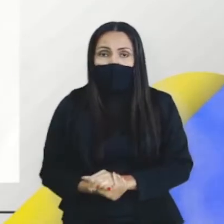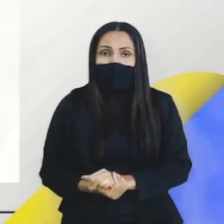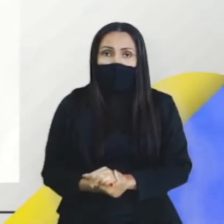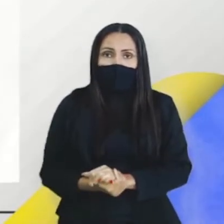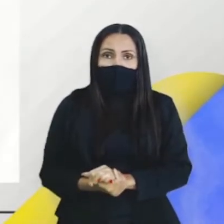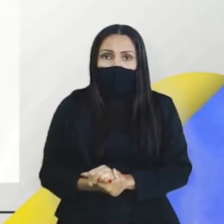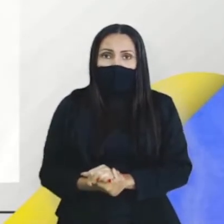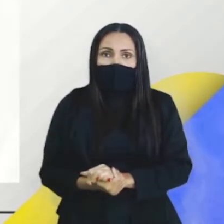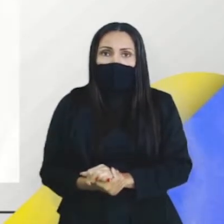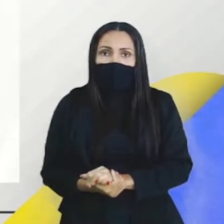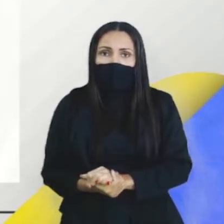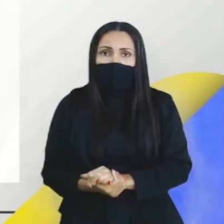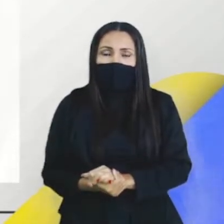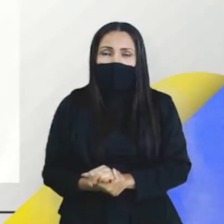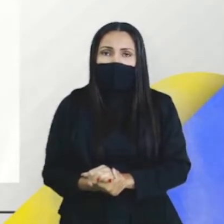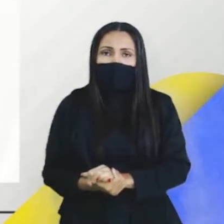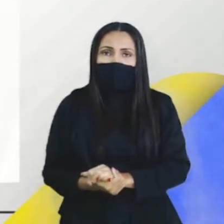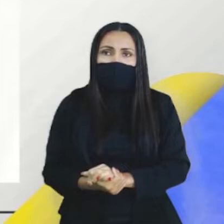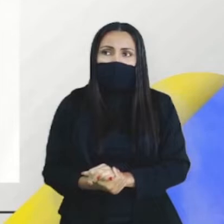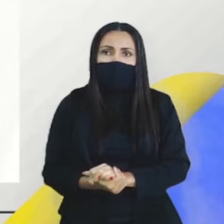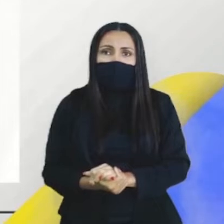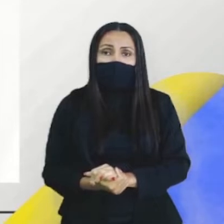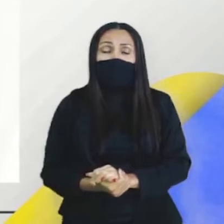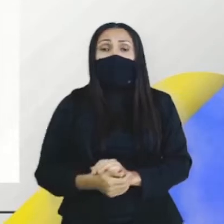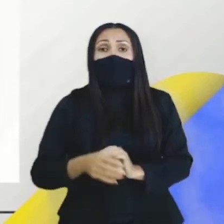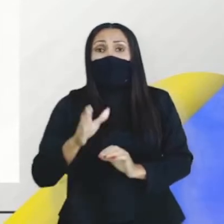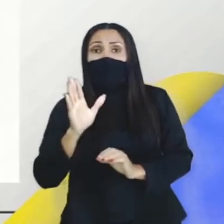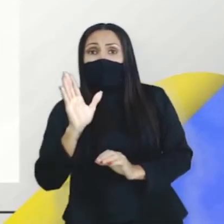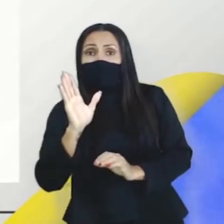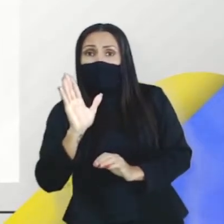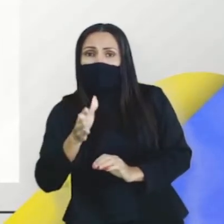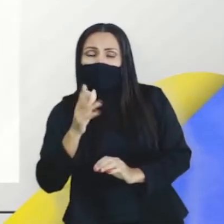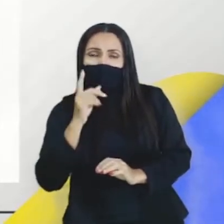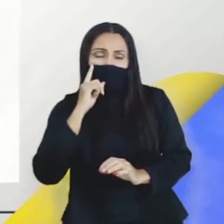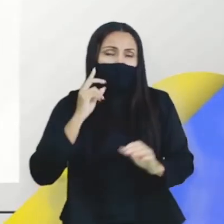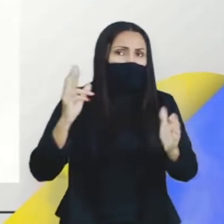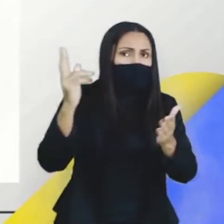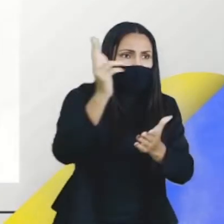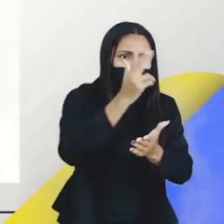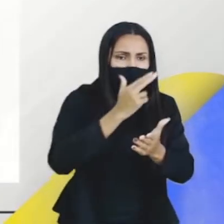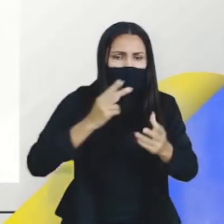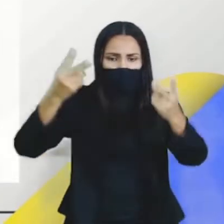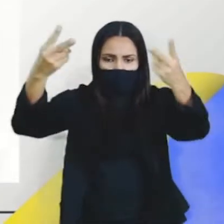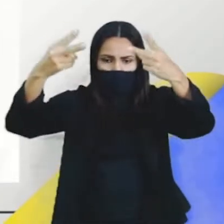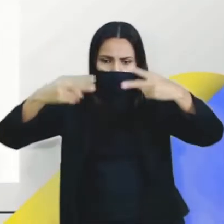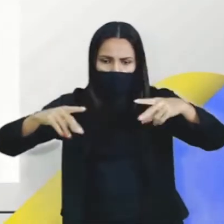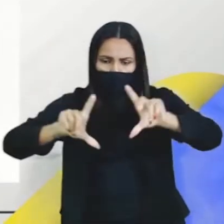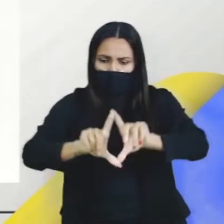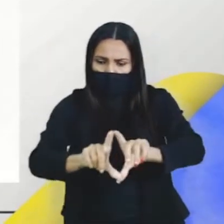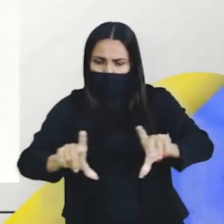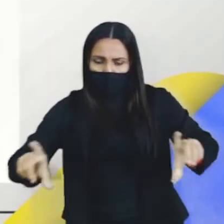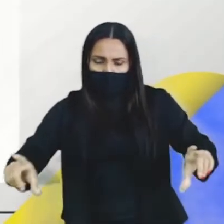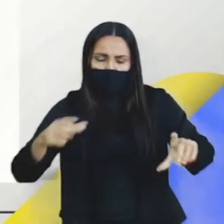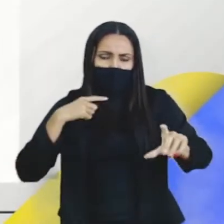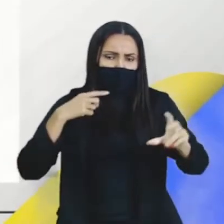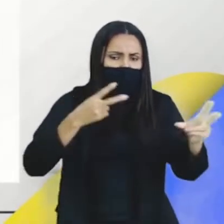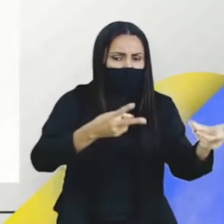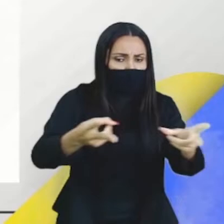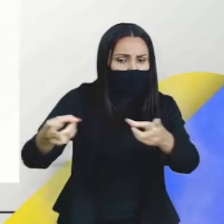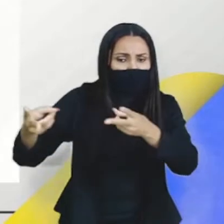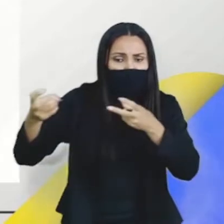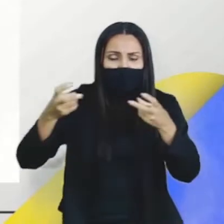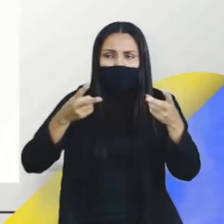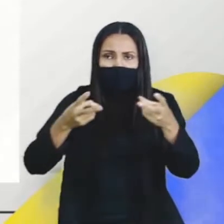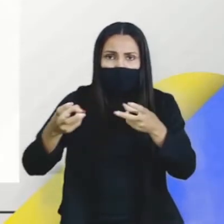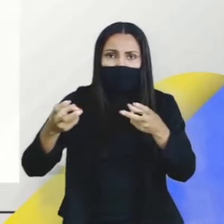considerada, certo? Mas já nas imagens que estão abaixo, né, vocês podem observar que